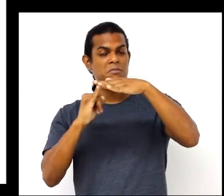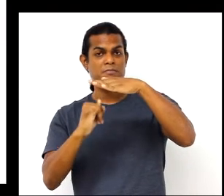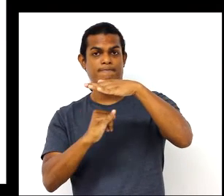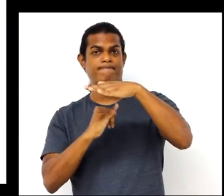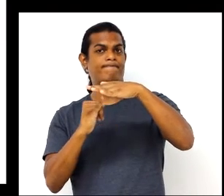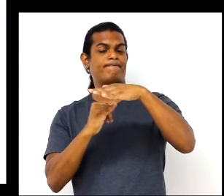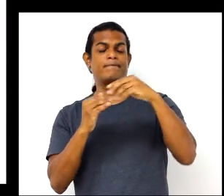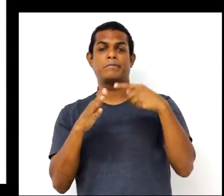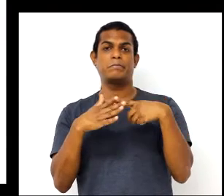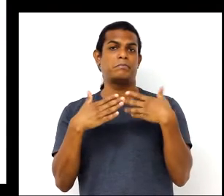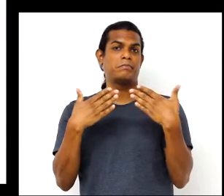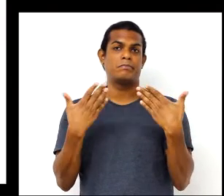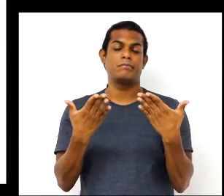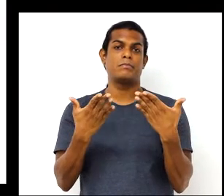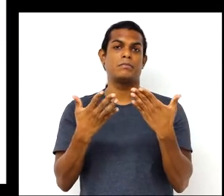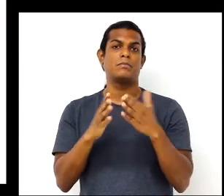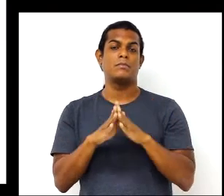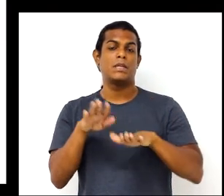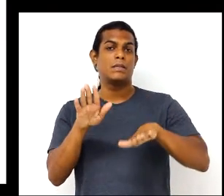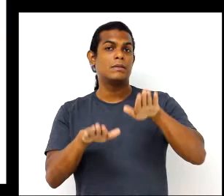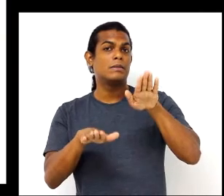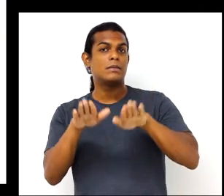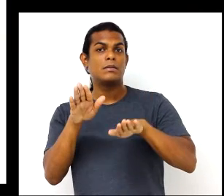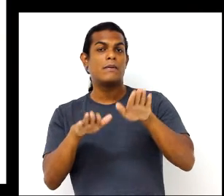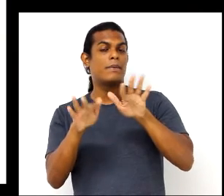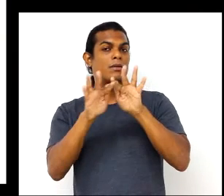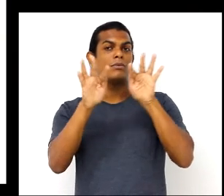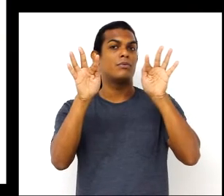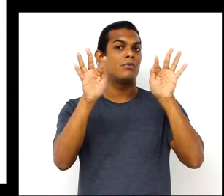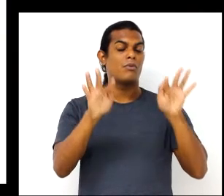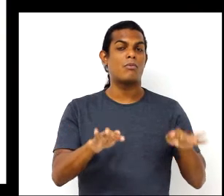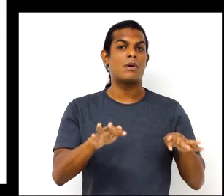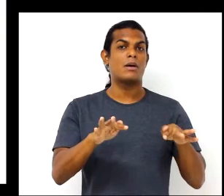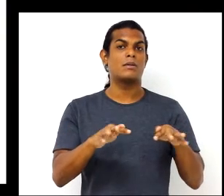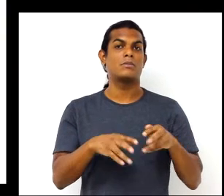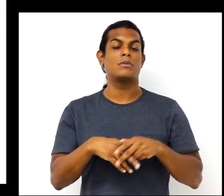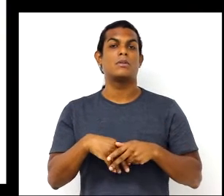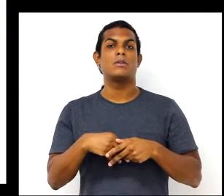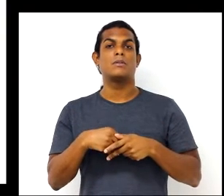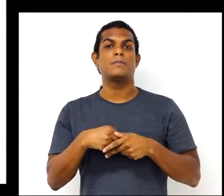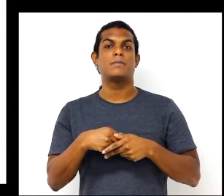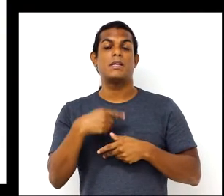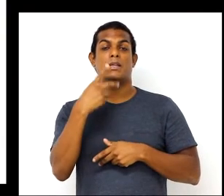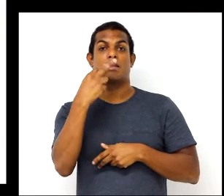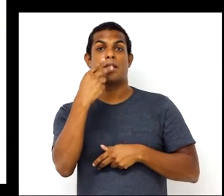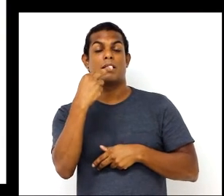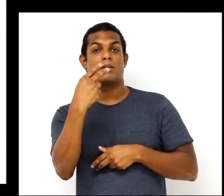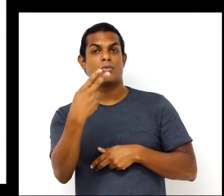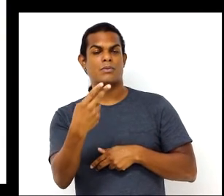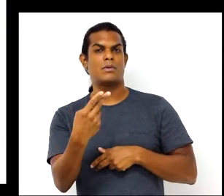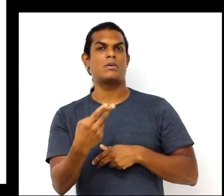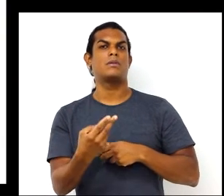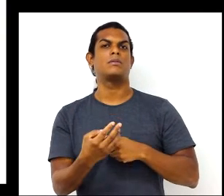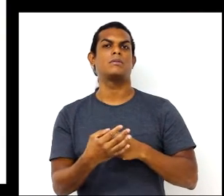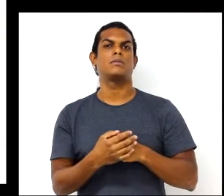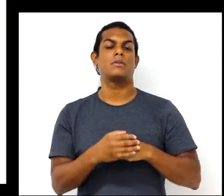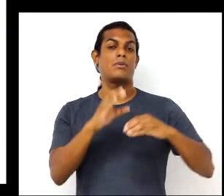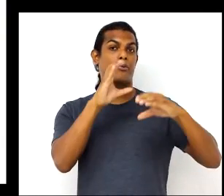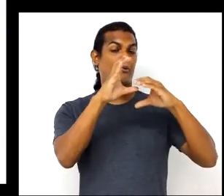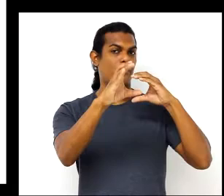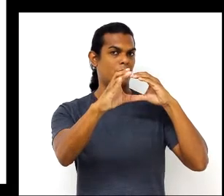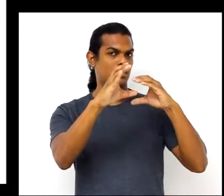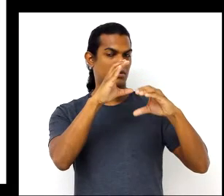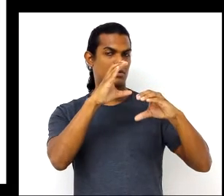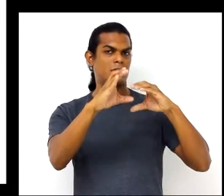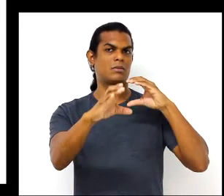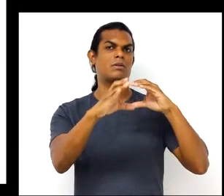vai determinar a questão do estilo, que está preocupado com a questão da linguagem, de como a linguagem, a comunicação